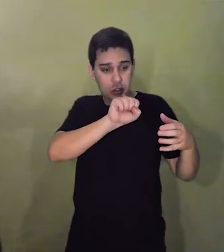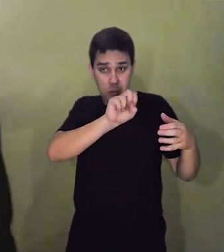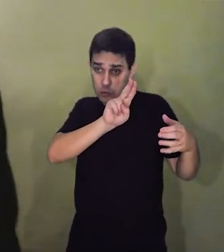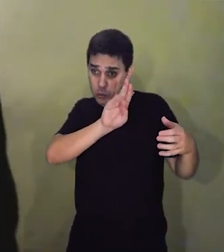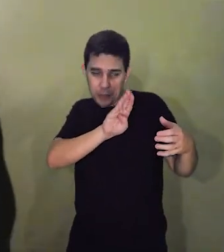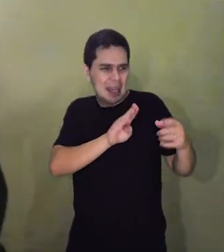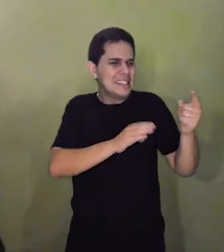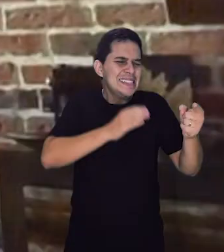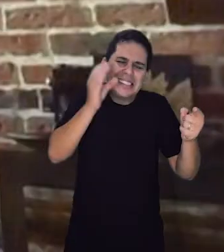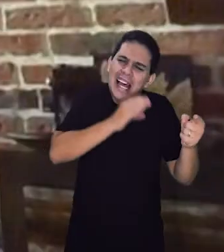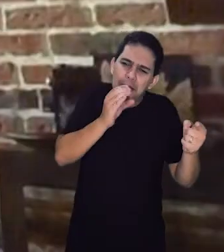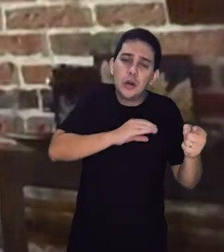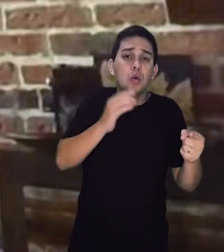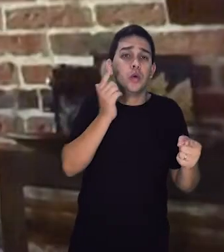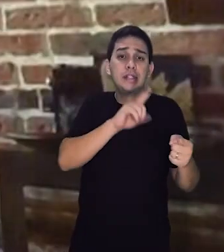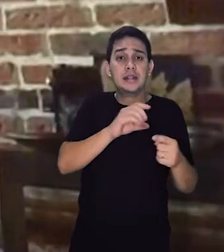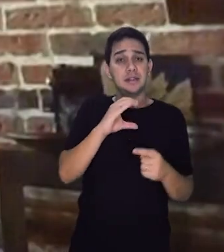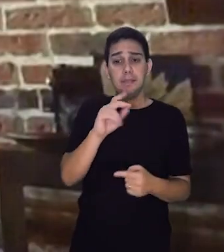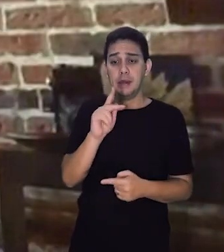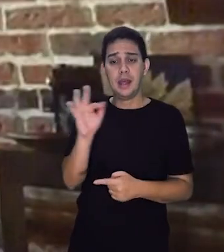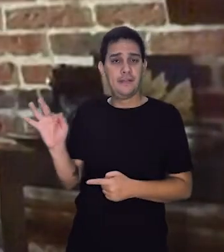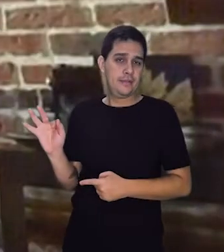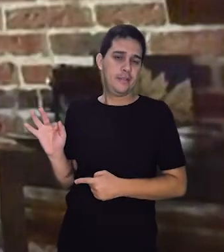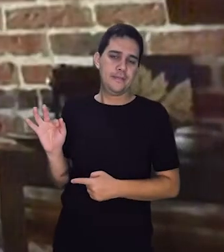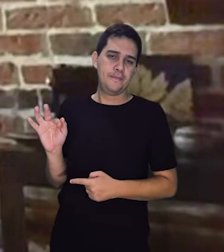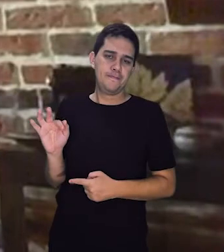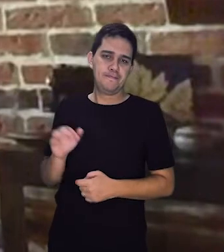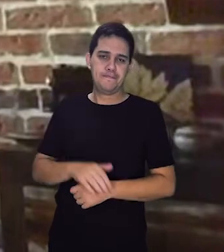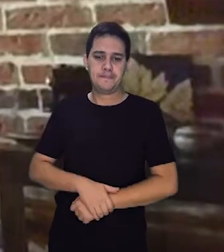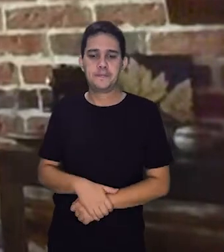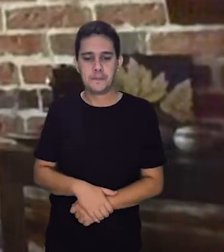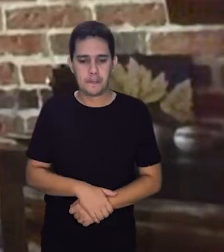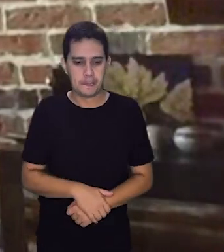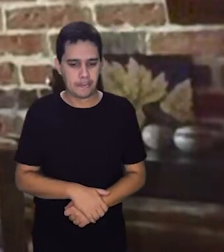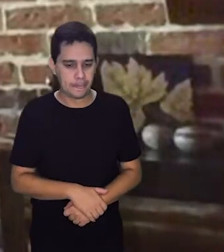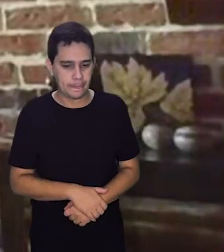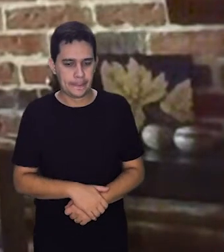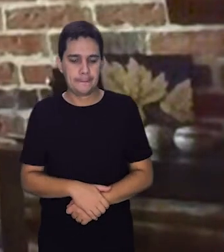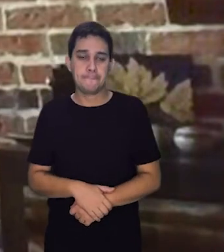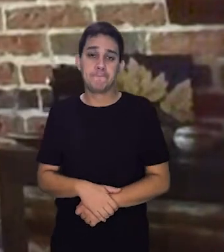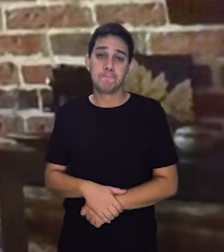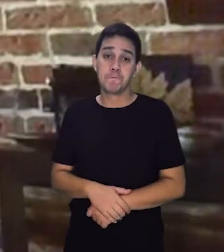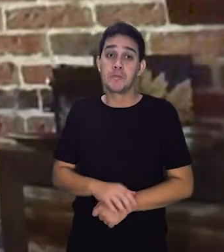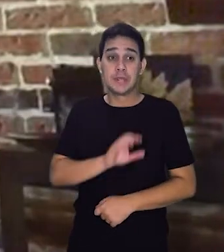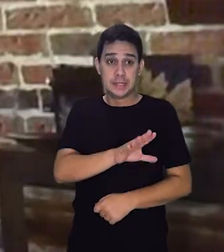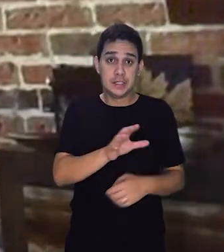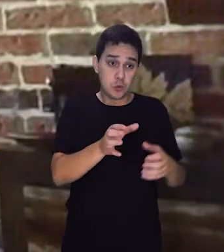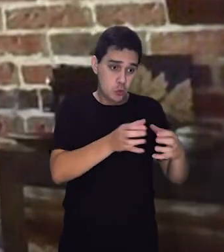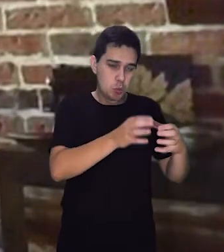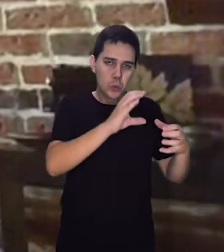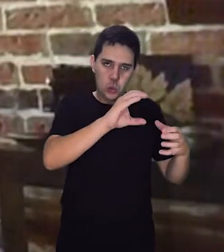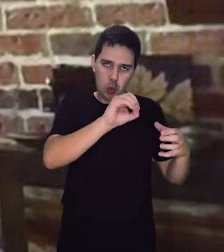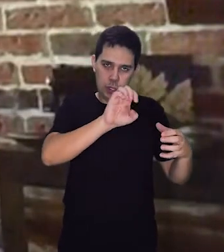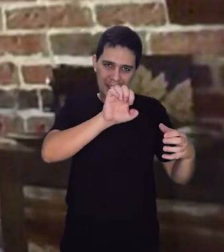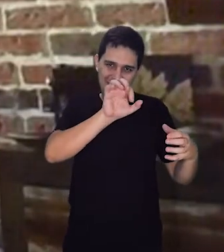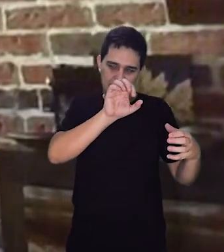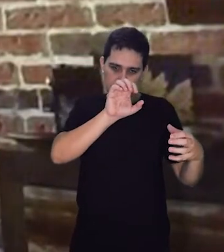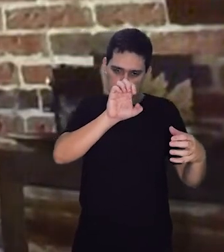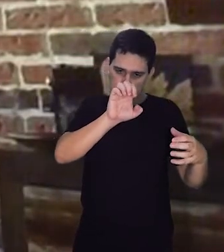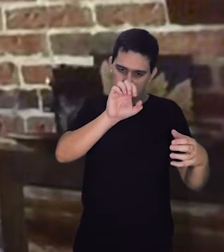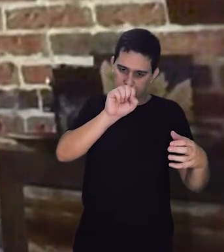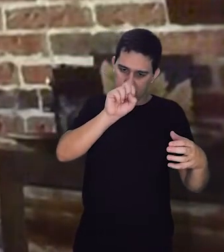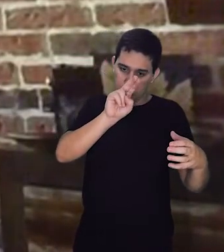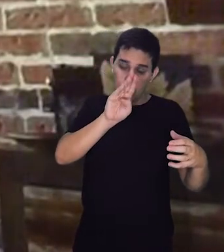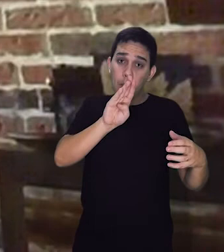isso é providenciado. A partir dessa documentação obtida, a COESUB escaneia tudo e tudo é colocado